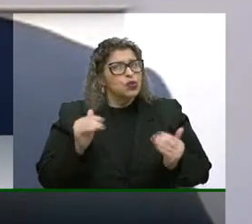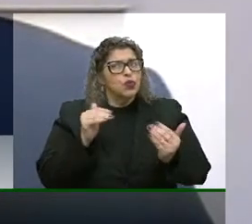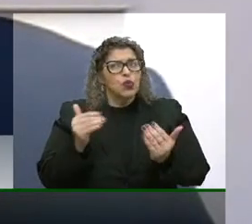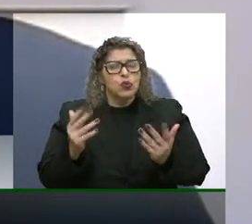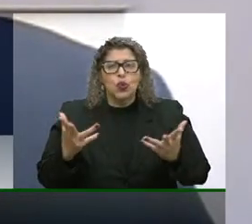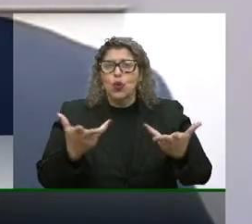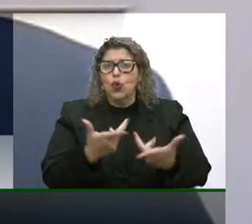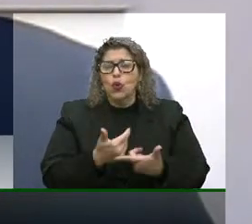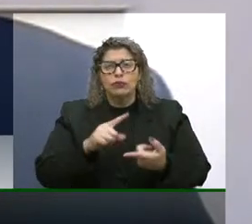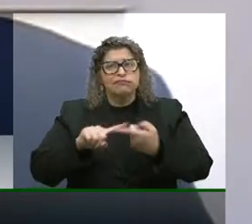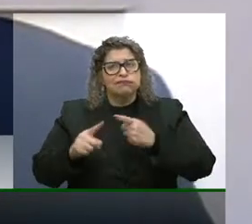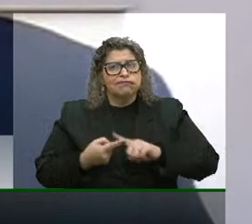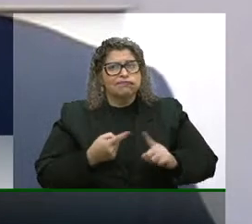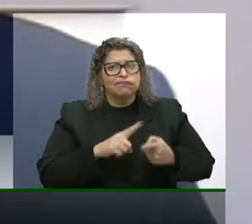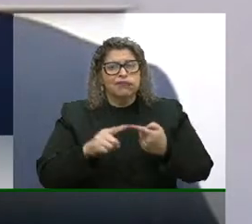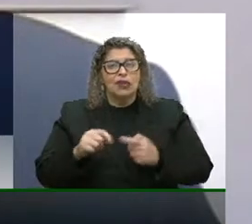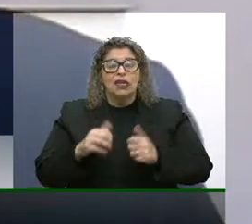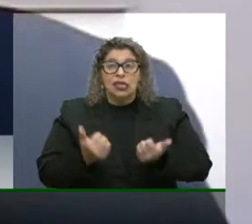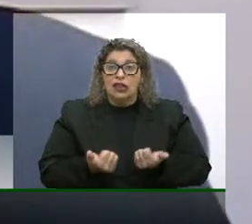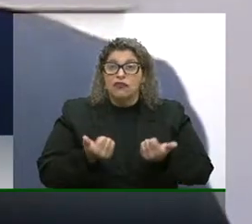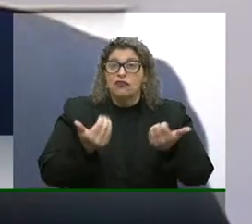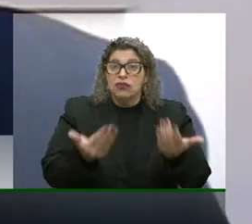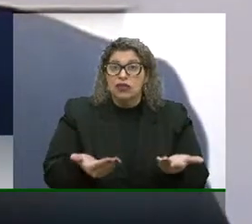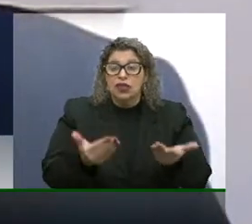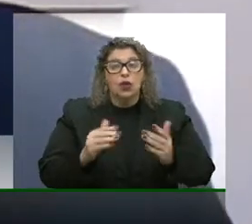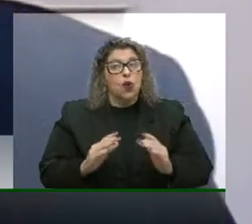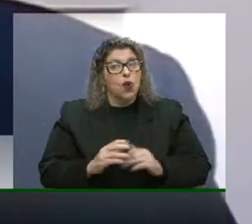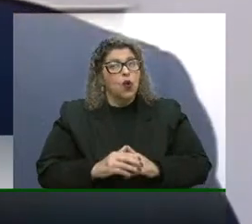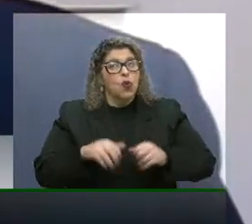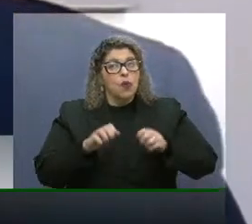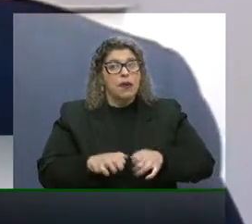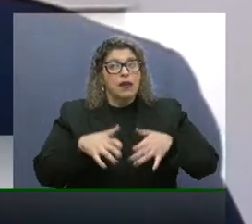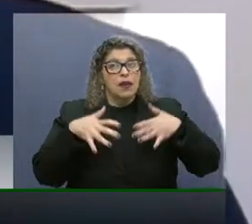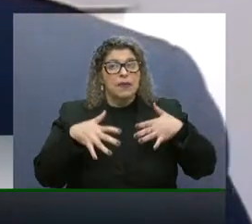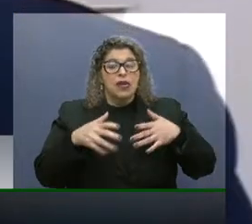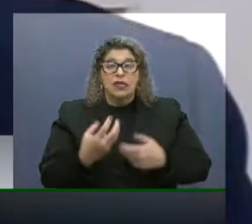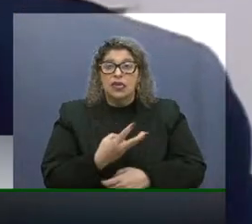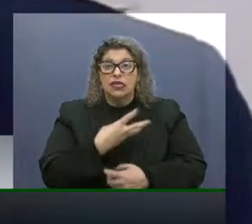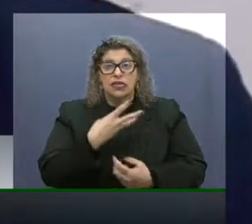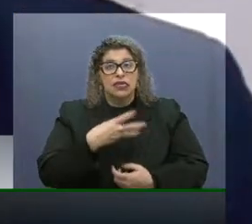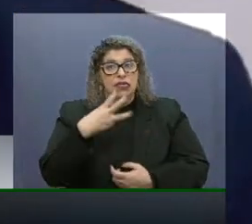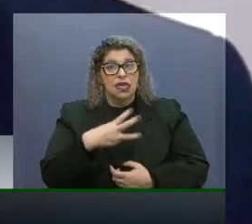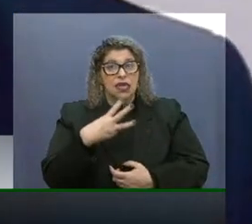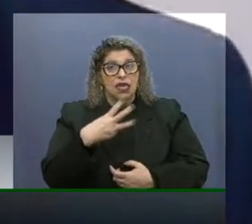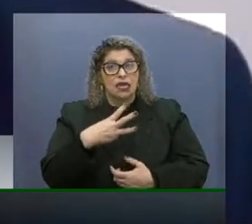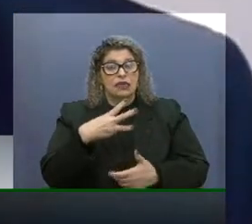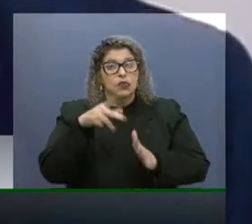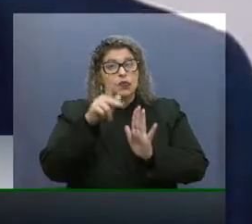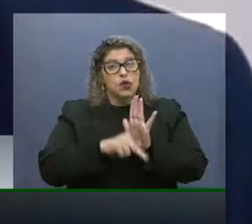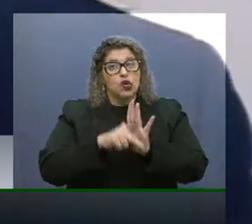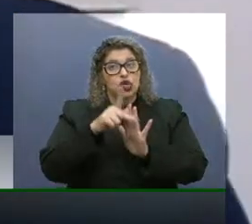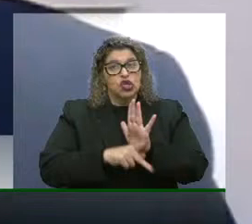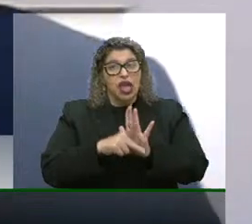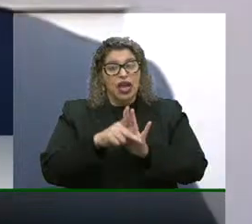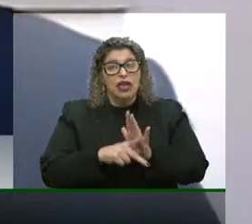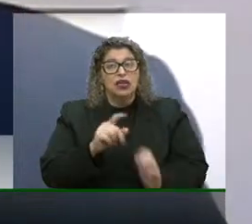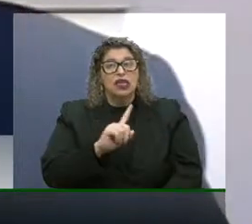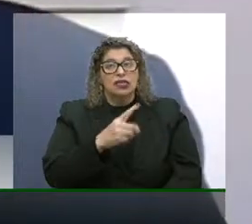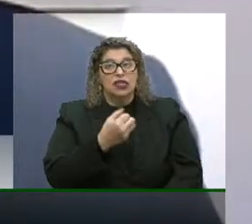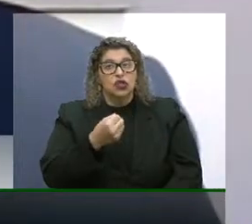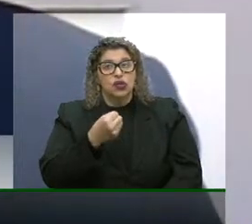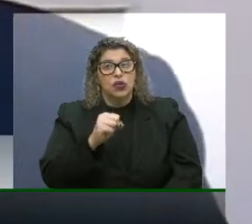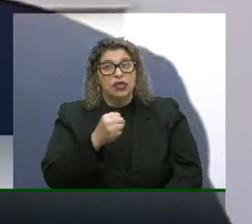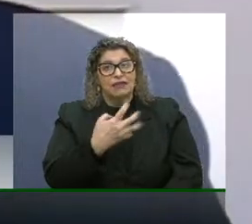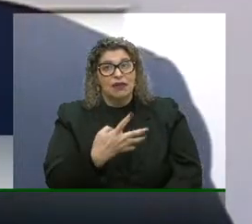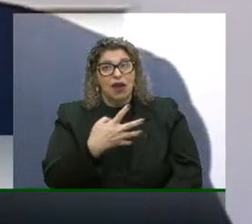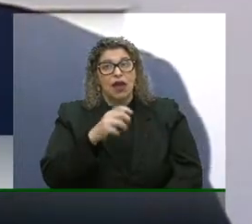a solicitação de devolução com autorização do Parlamento desses três projetos, o 184, 185 e 186,